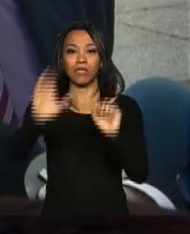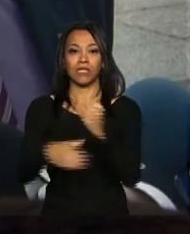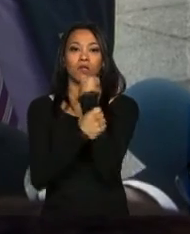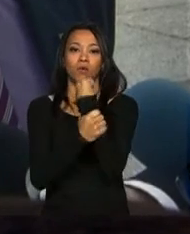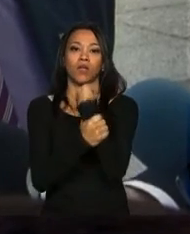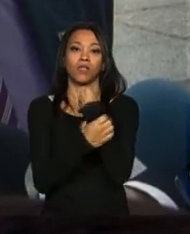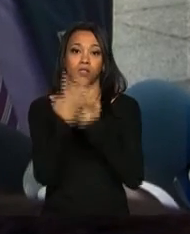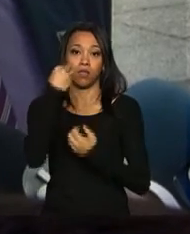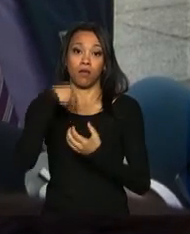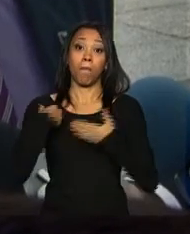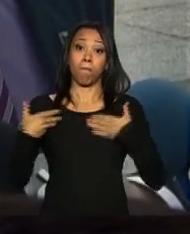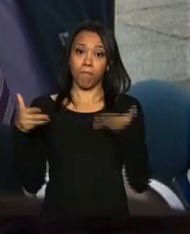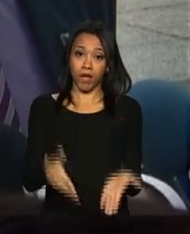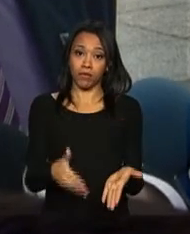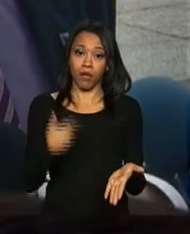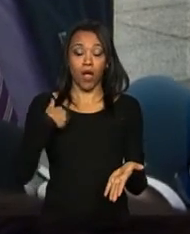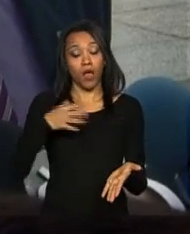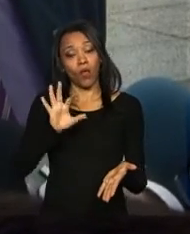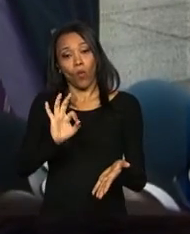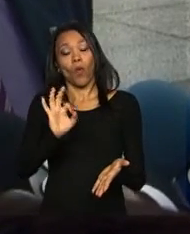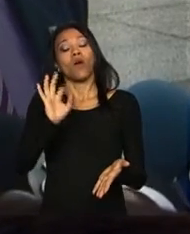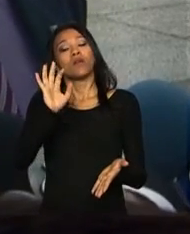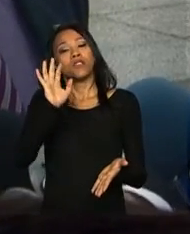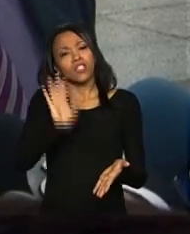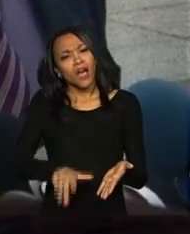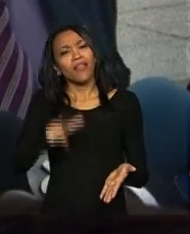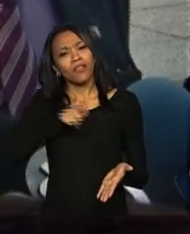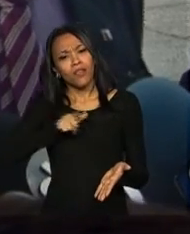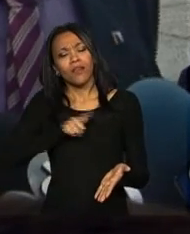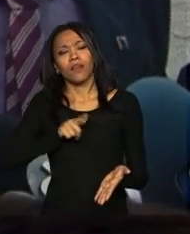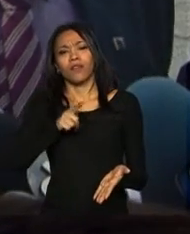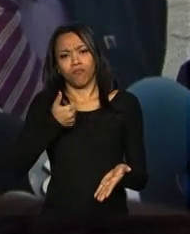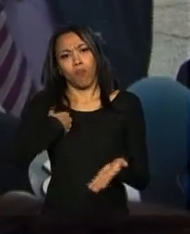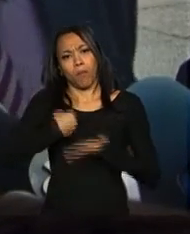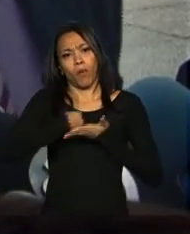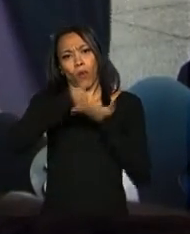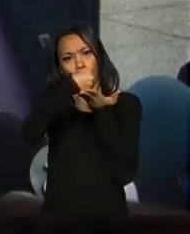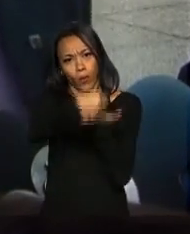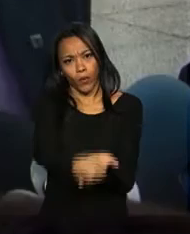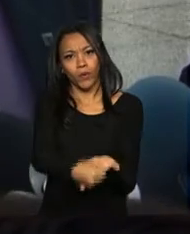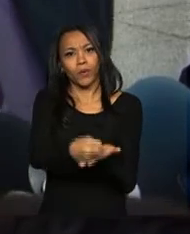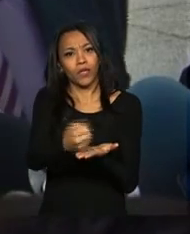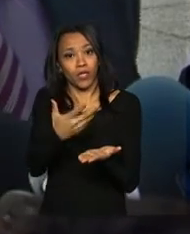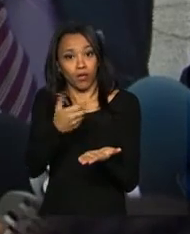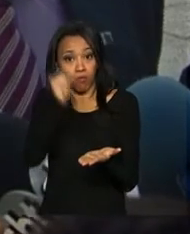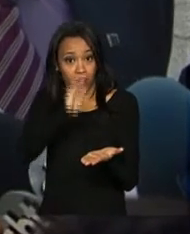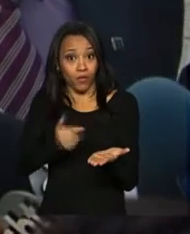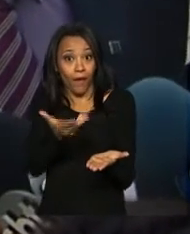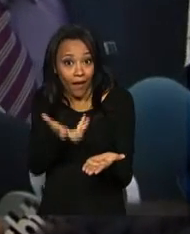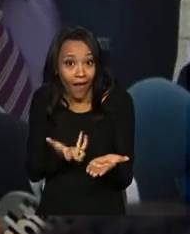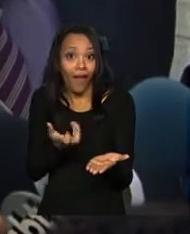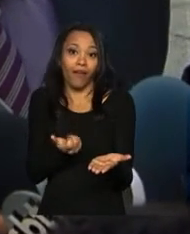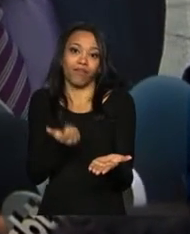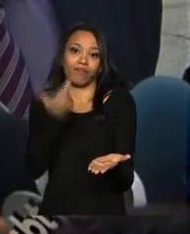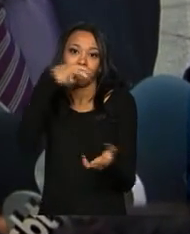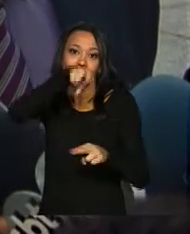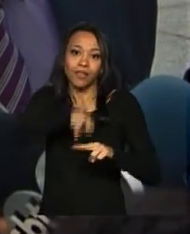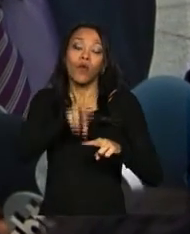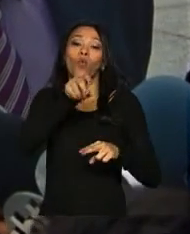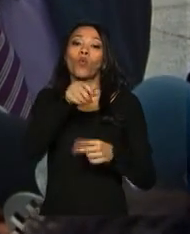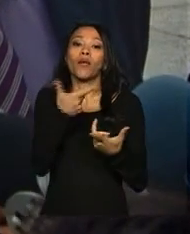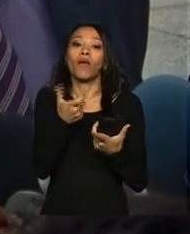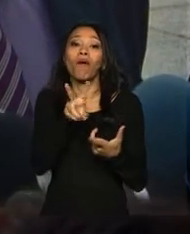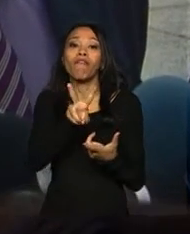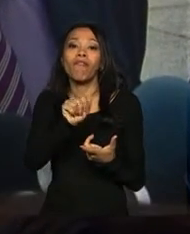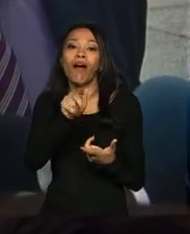porque os Estados Unidos já sabem, já conhecem e já há uma linguagem, inclusive, de apoio à aspiração brasileira. Nós falamos de